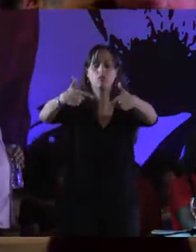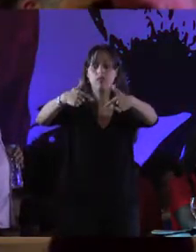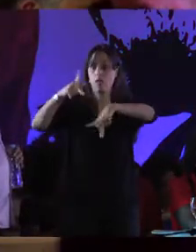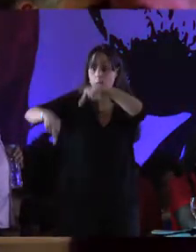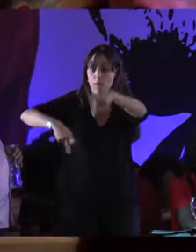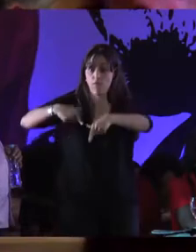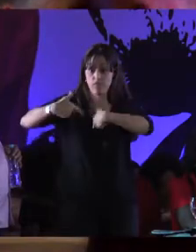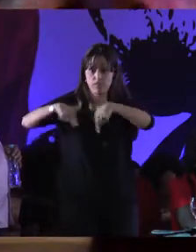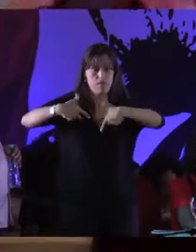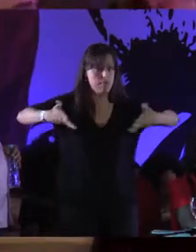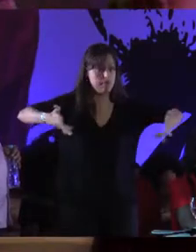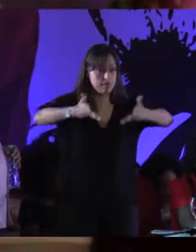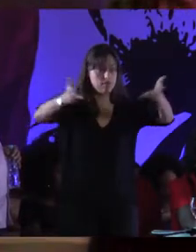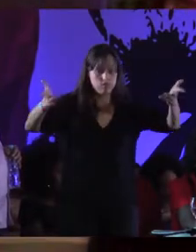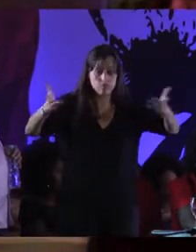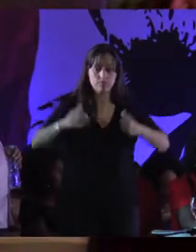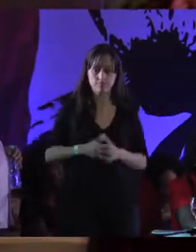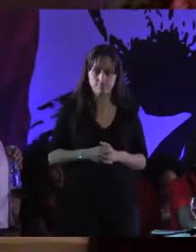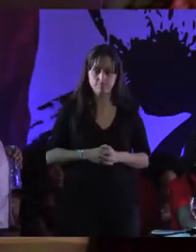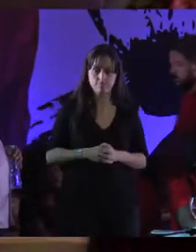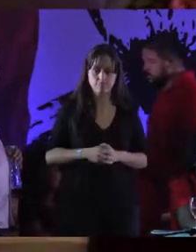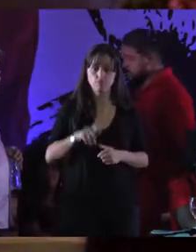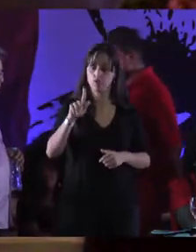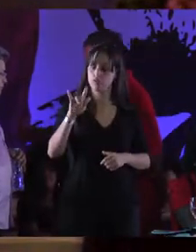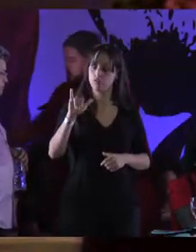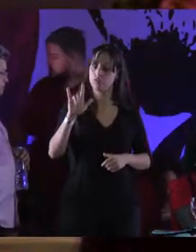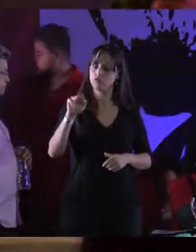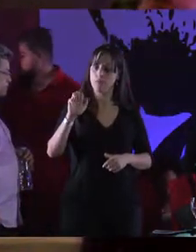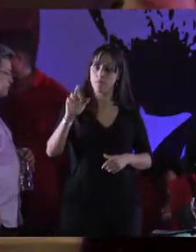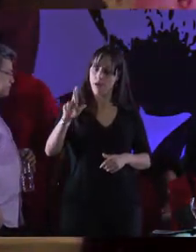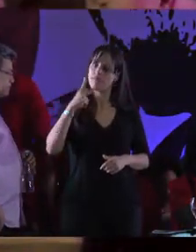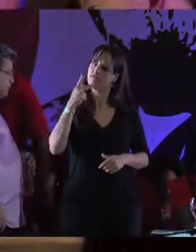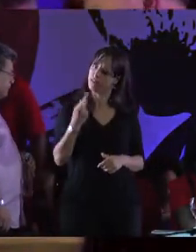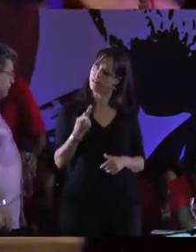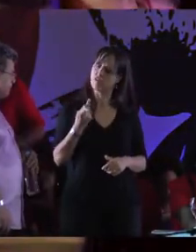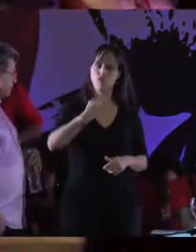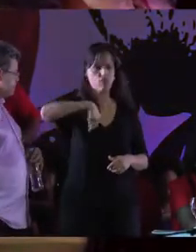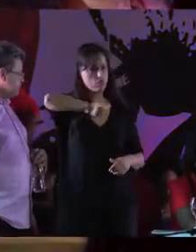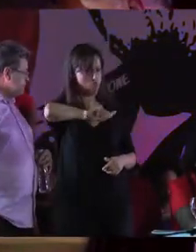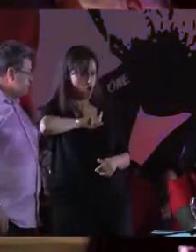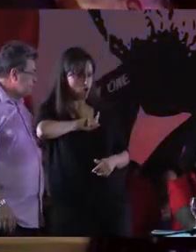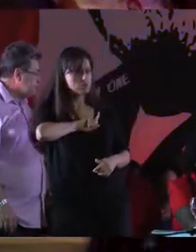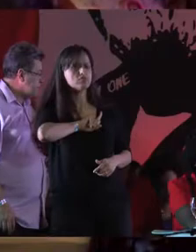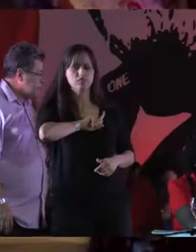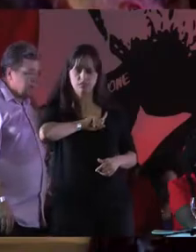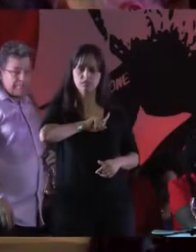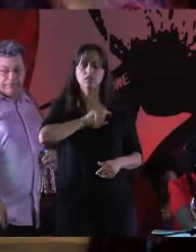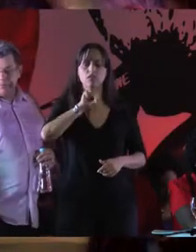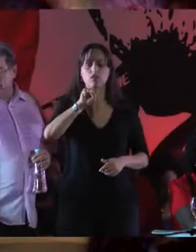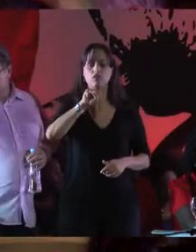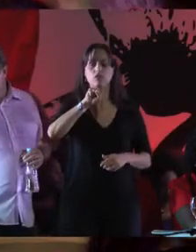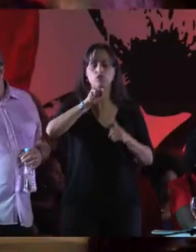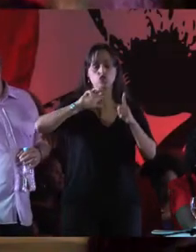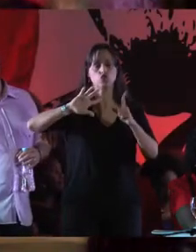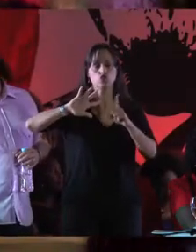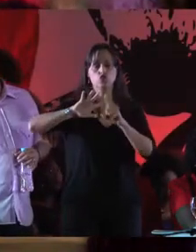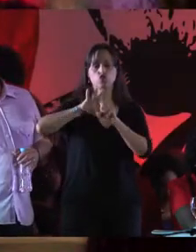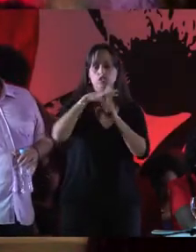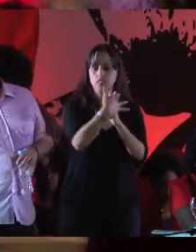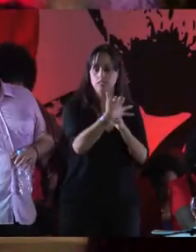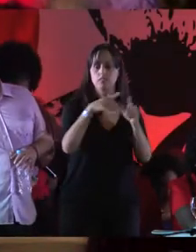Como disse o Gilmar, nós, trabalhadores, operários, socialistas, do campo, da